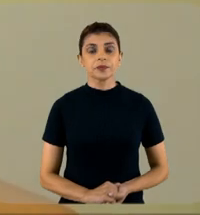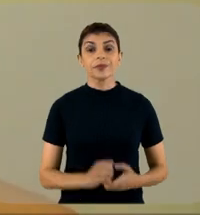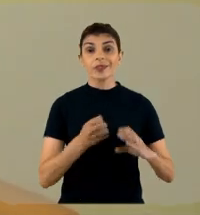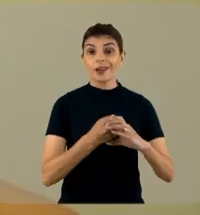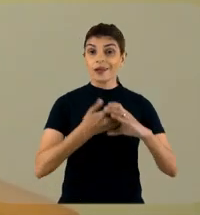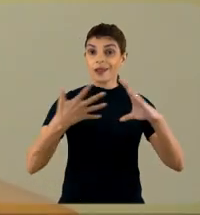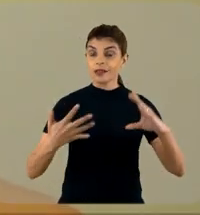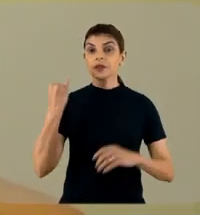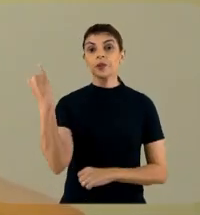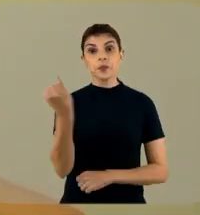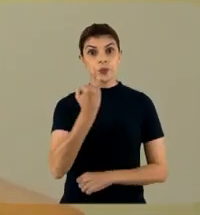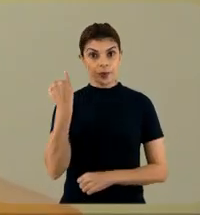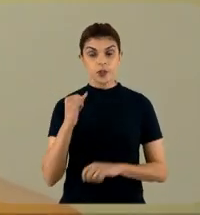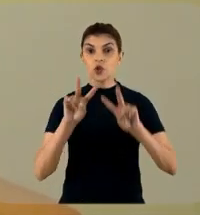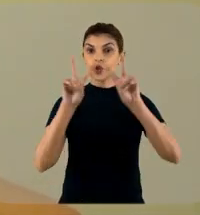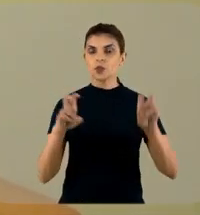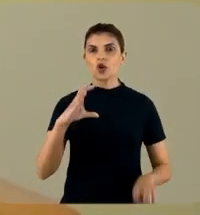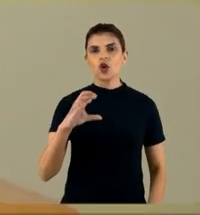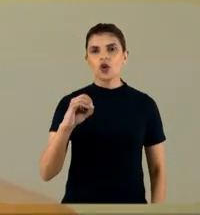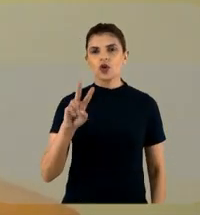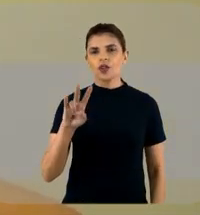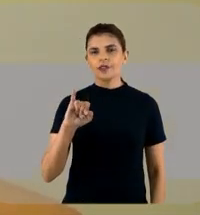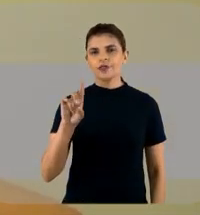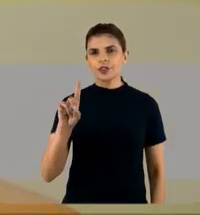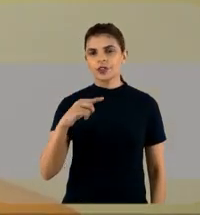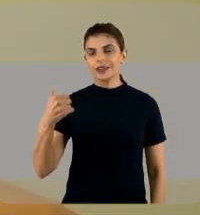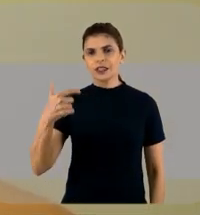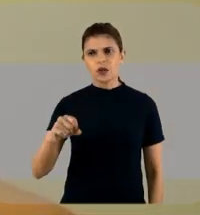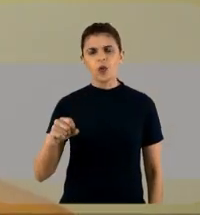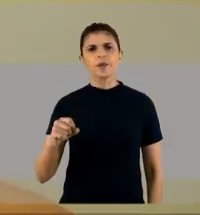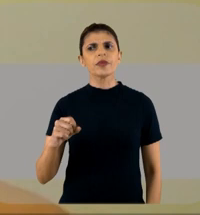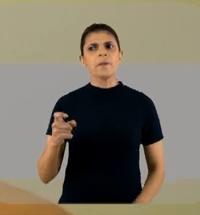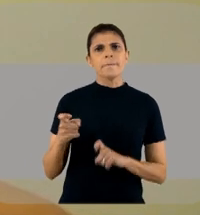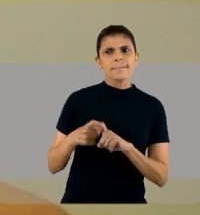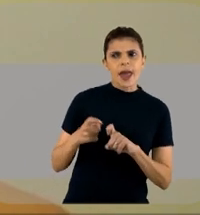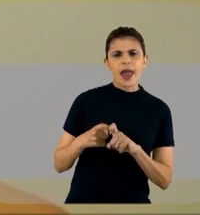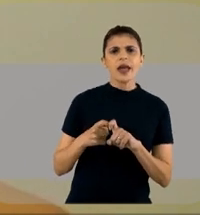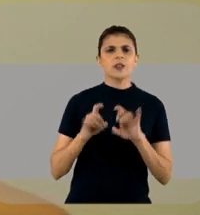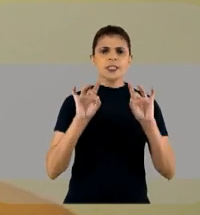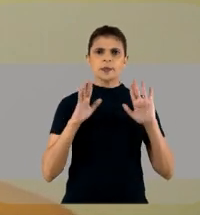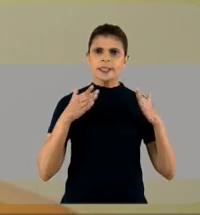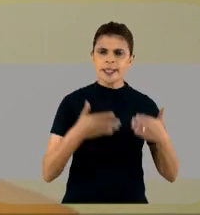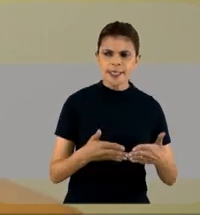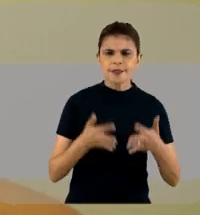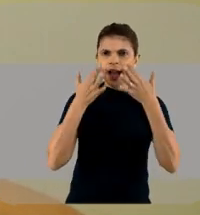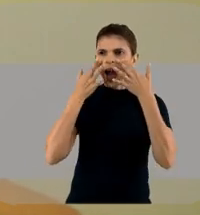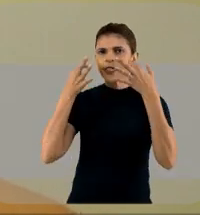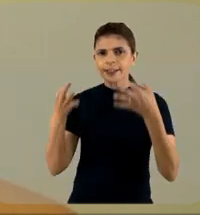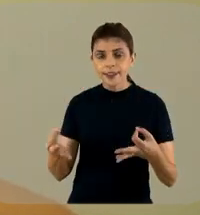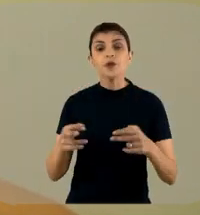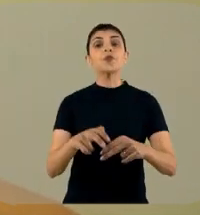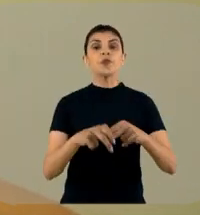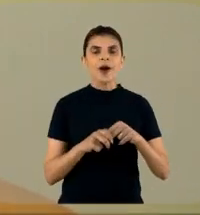então a outra característica muito importante da covid-19 que tem chamado a atenção das equipes médicas e dos especialistas é um quadro muito